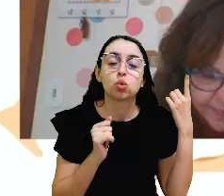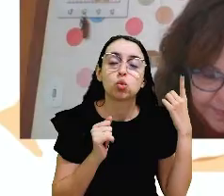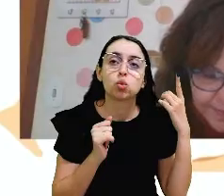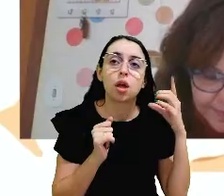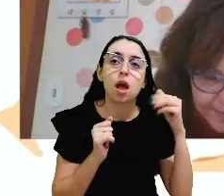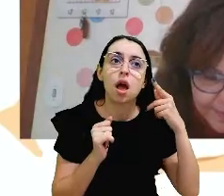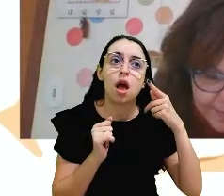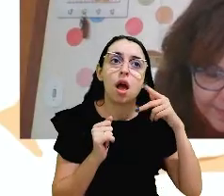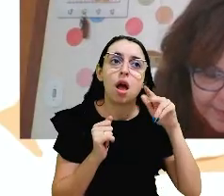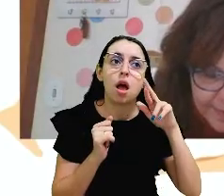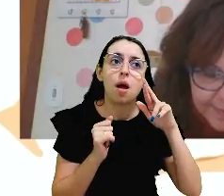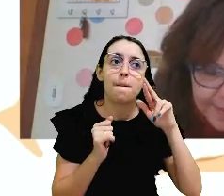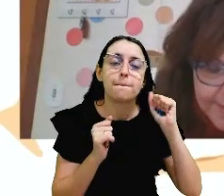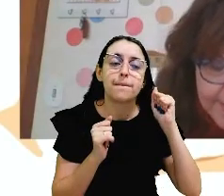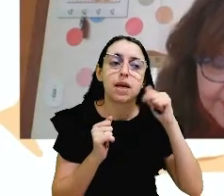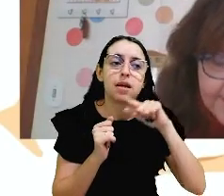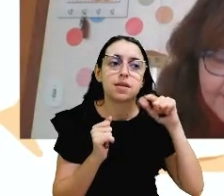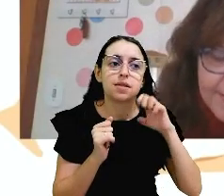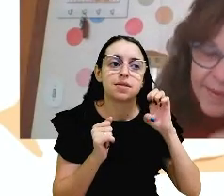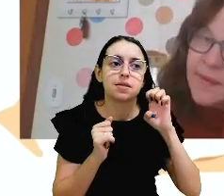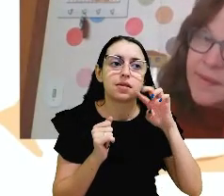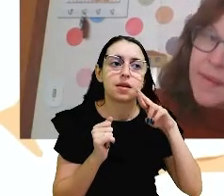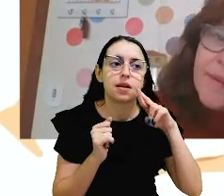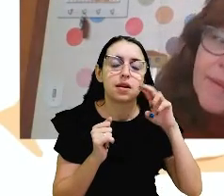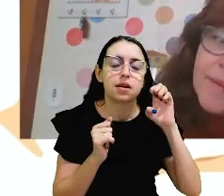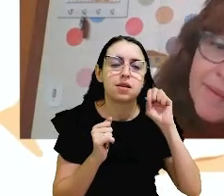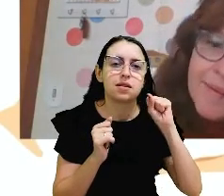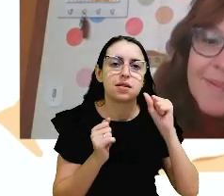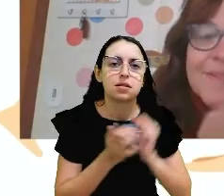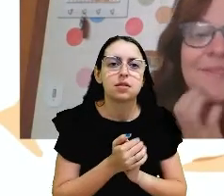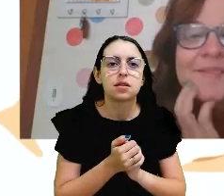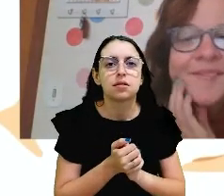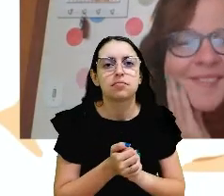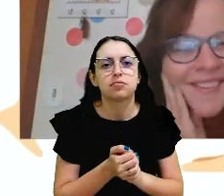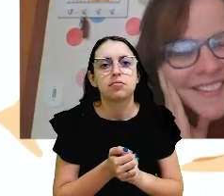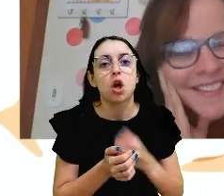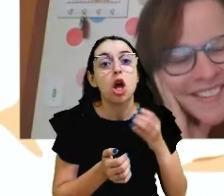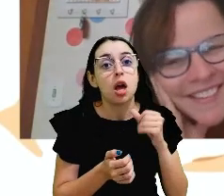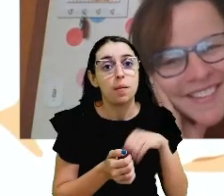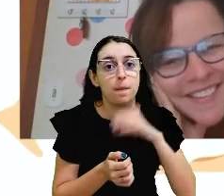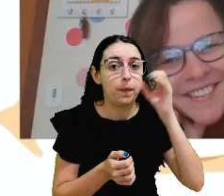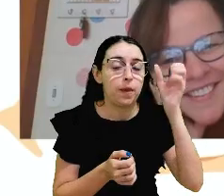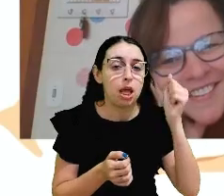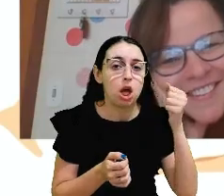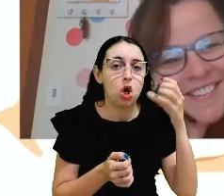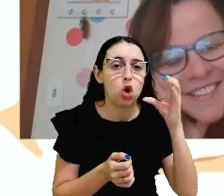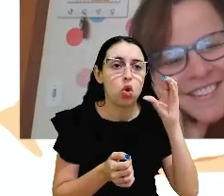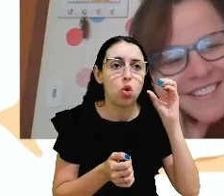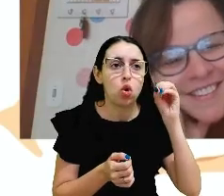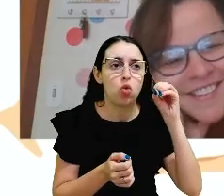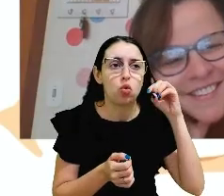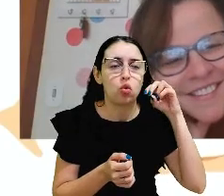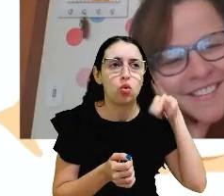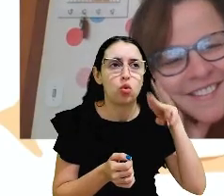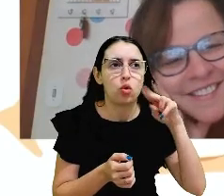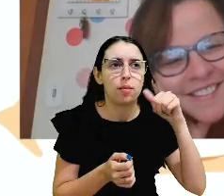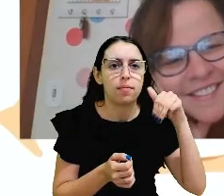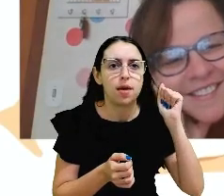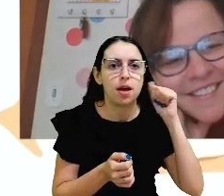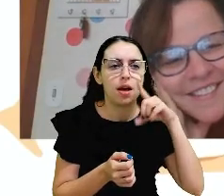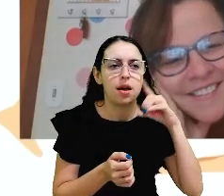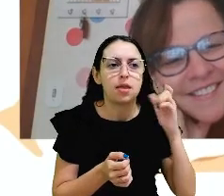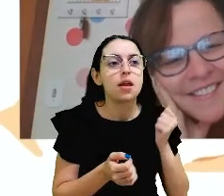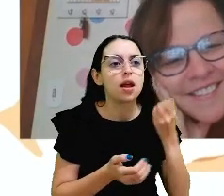de Jaboatão dos Guararapes, aqui em Pernambuco, que é a minha comadre, me atendeu em 2 dos meus 3